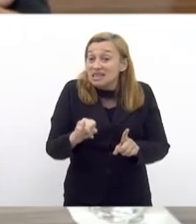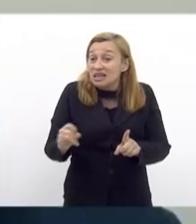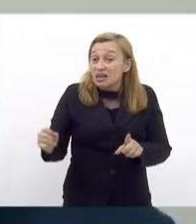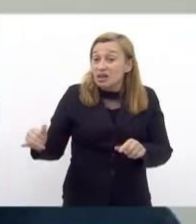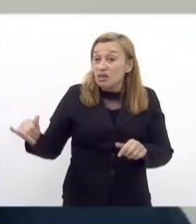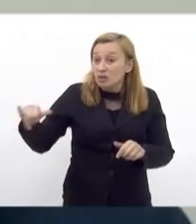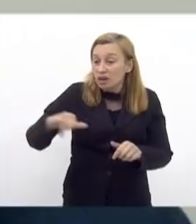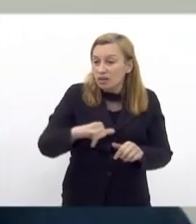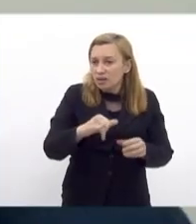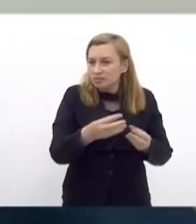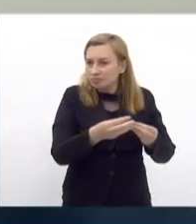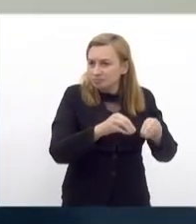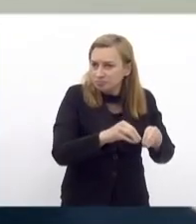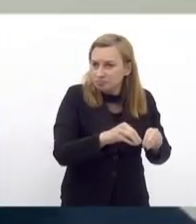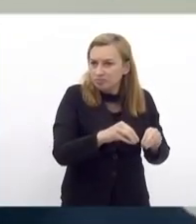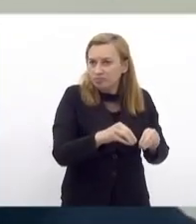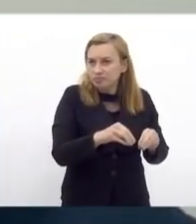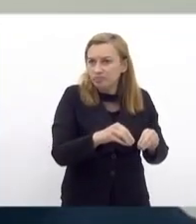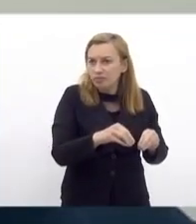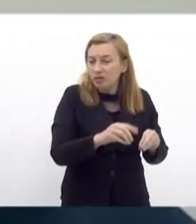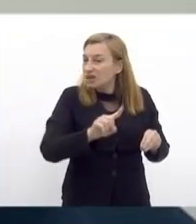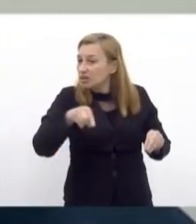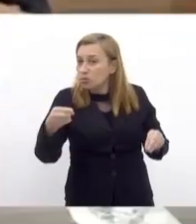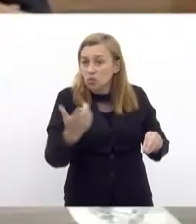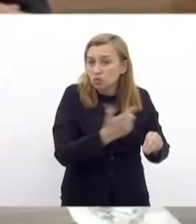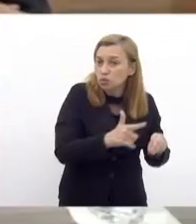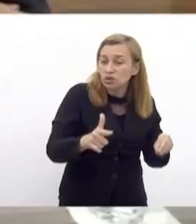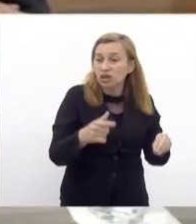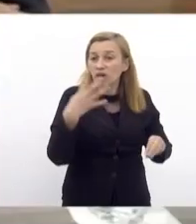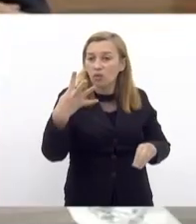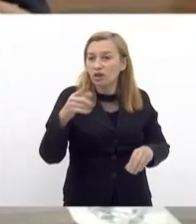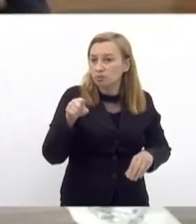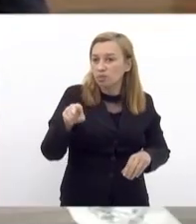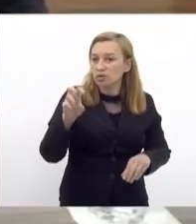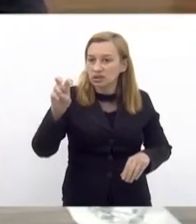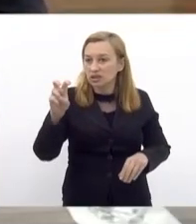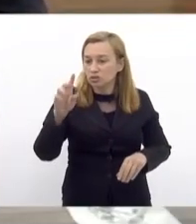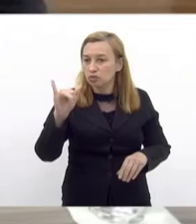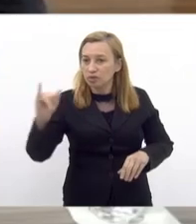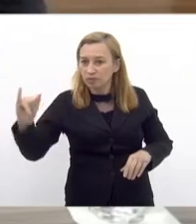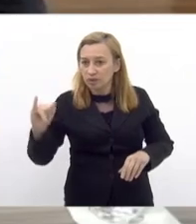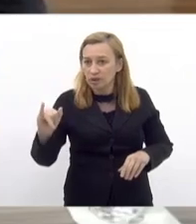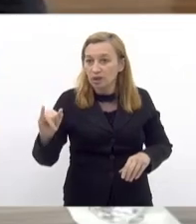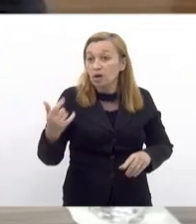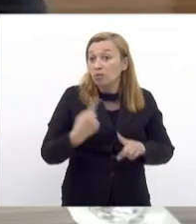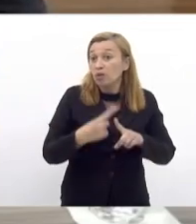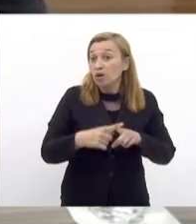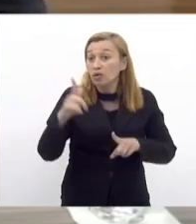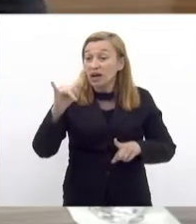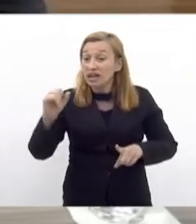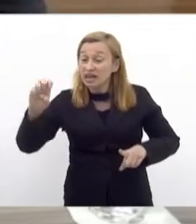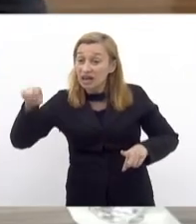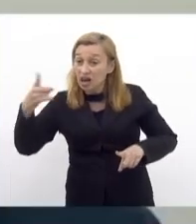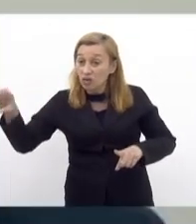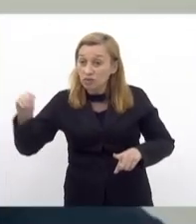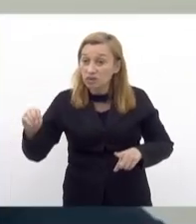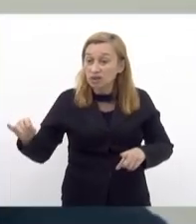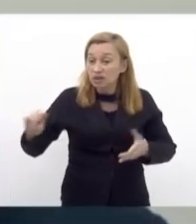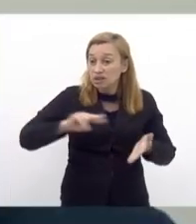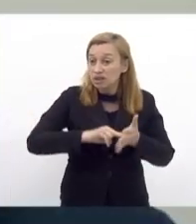Se nós quebrarmos o galeão, depois não tem 4,5% do PIB. porque o Galeão não significa ali...